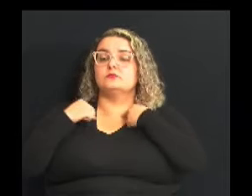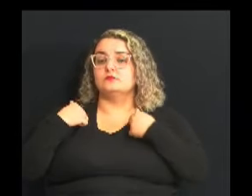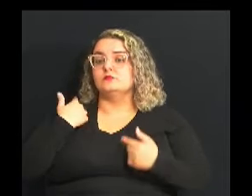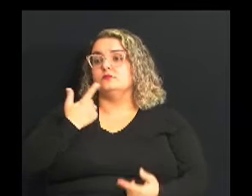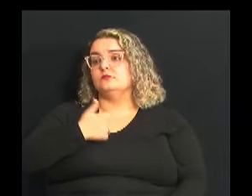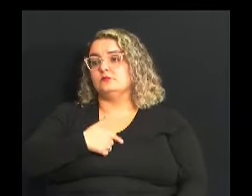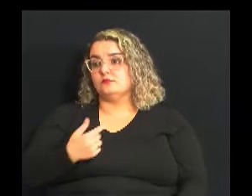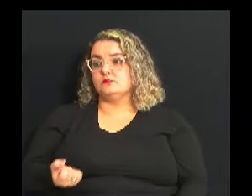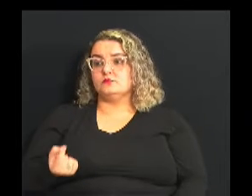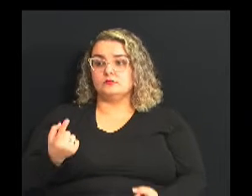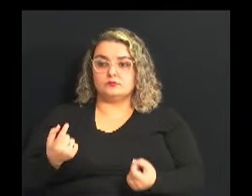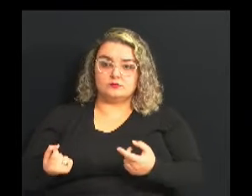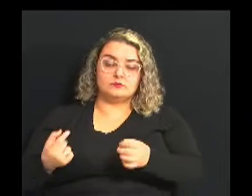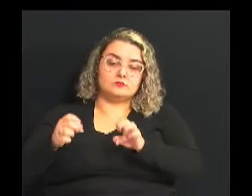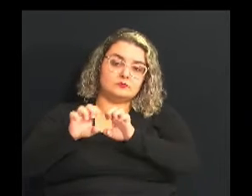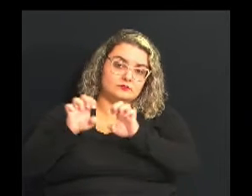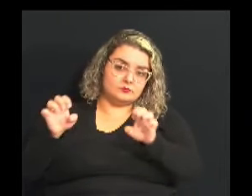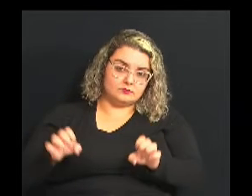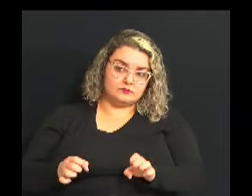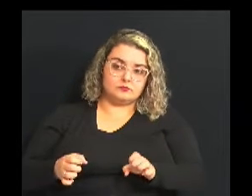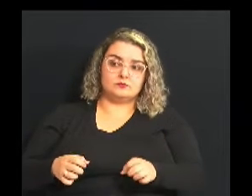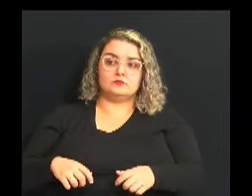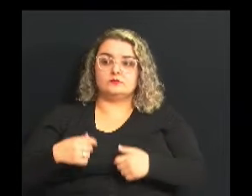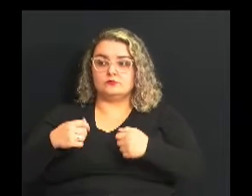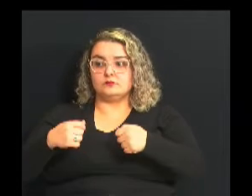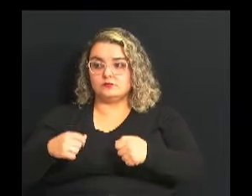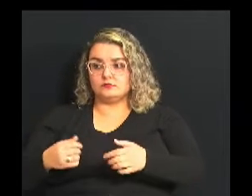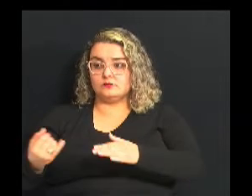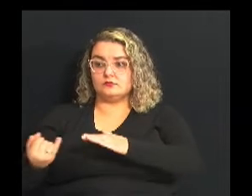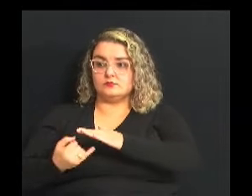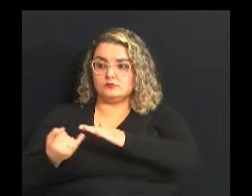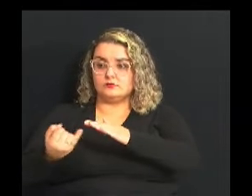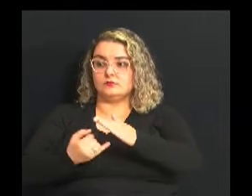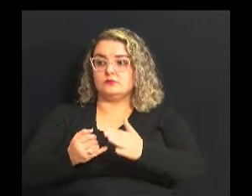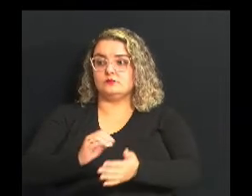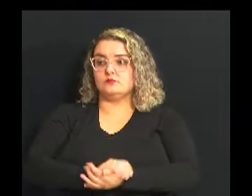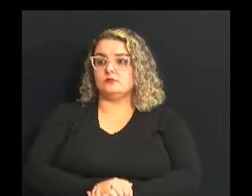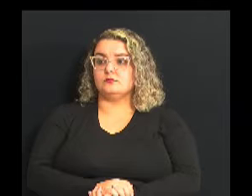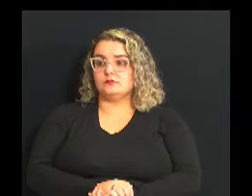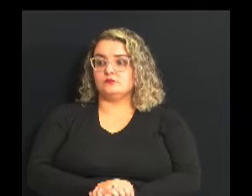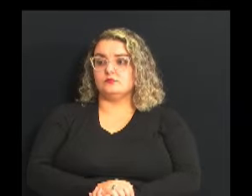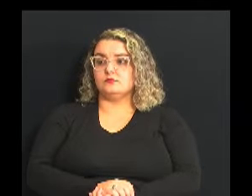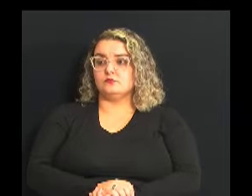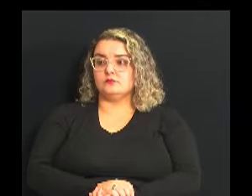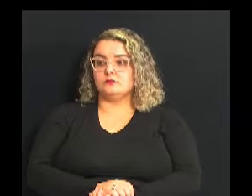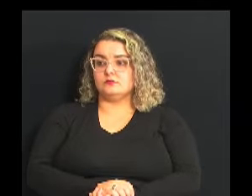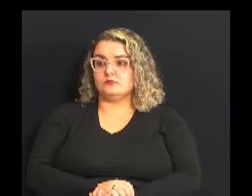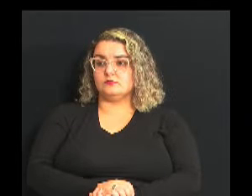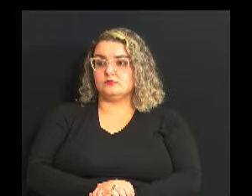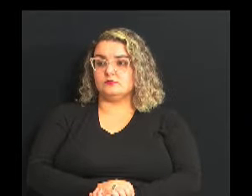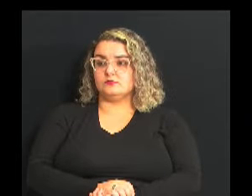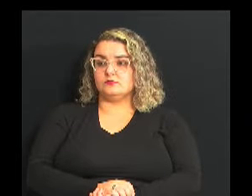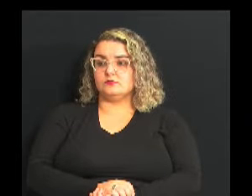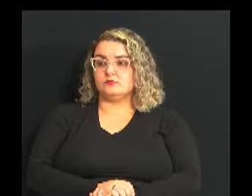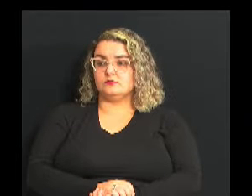alguma estrutura ou necessidade da instituição que nós não disponhamos, né? Porém, a gente tem